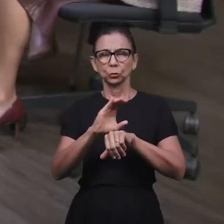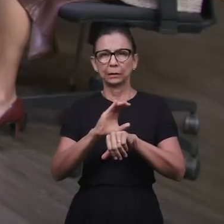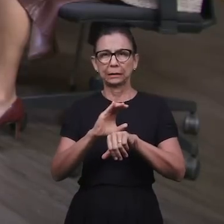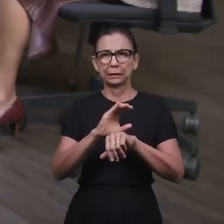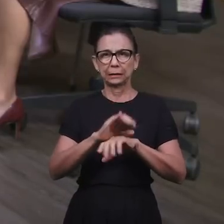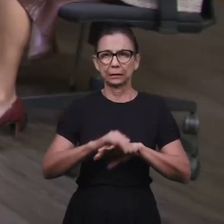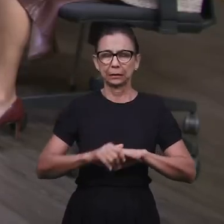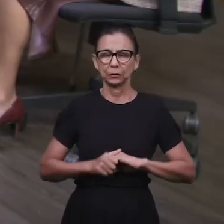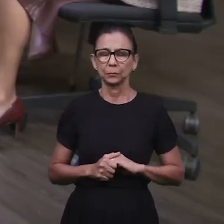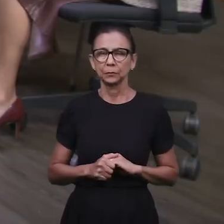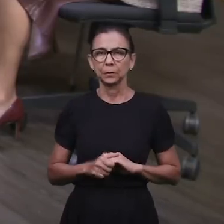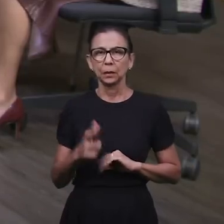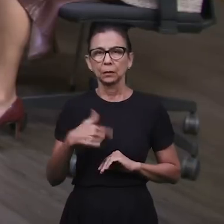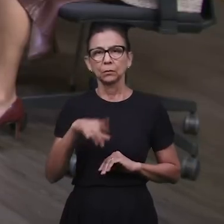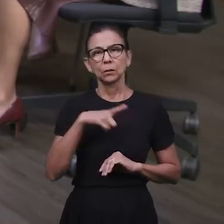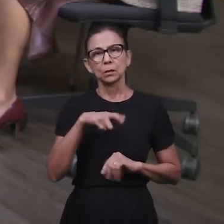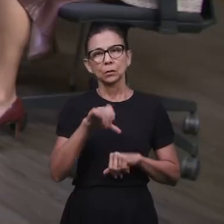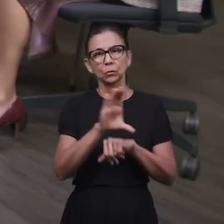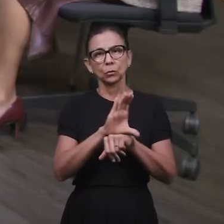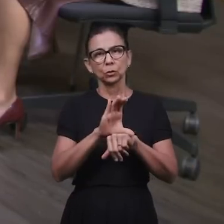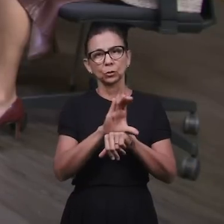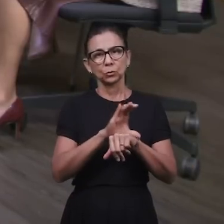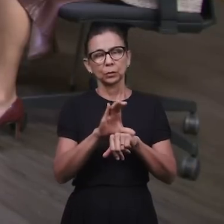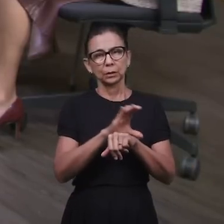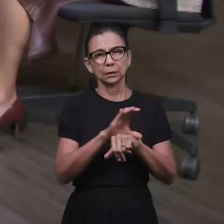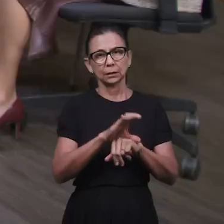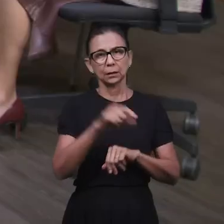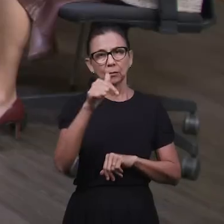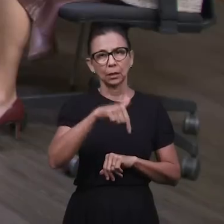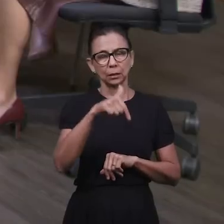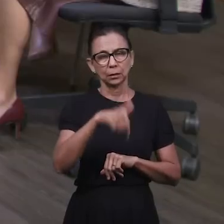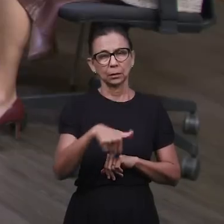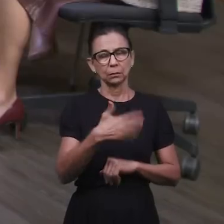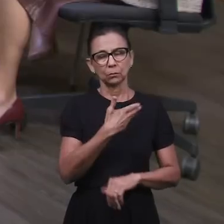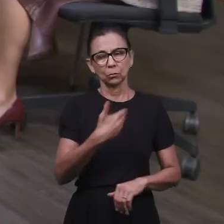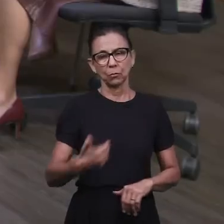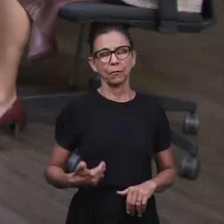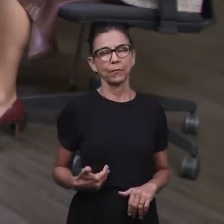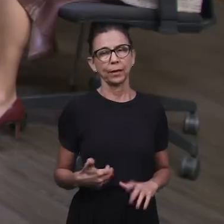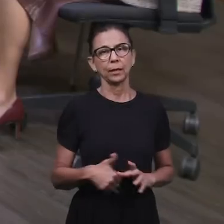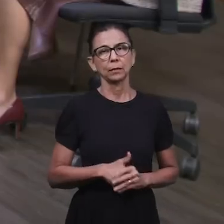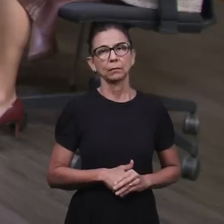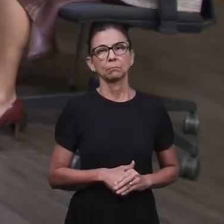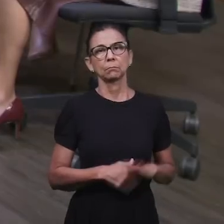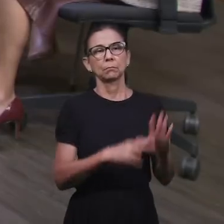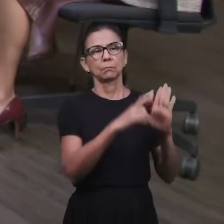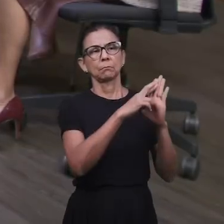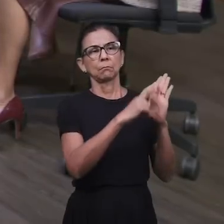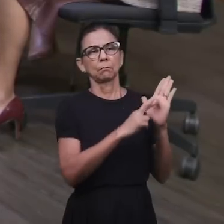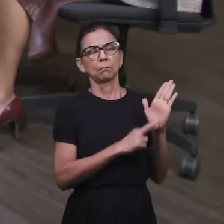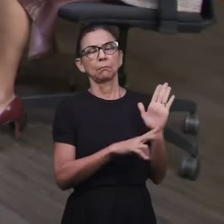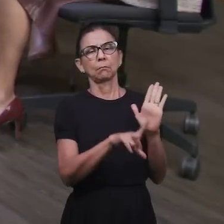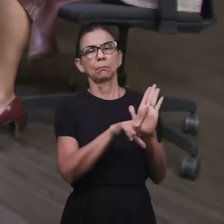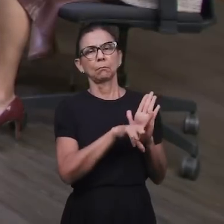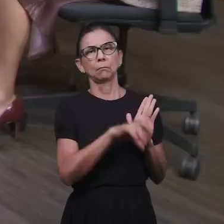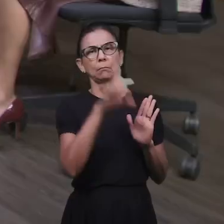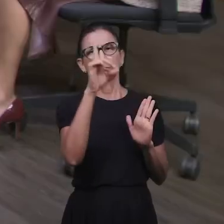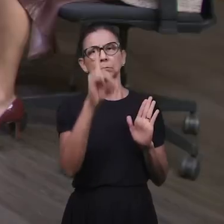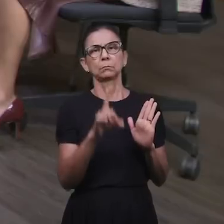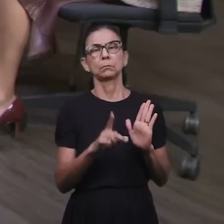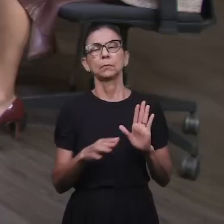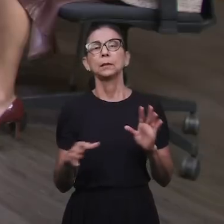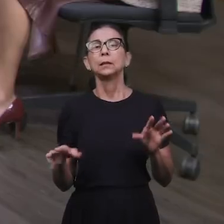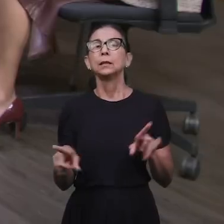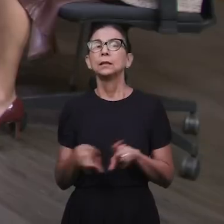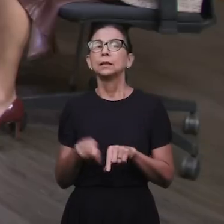né, sobre a Constituição. Nós temos uma Constituição para essa vida, que é a Constituição que rege as